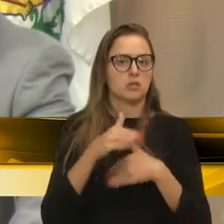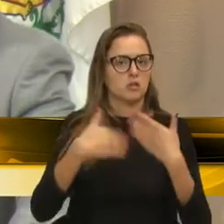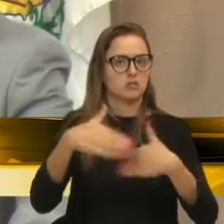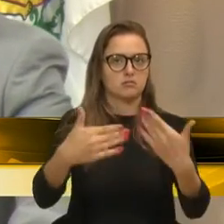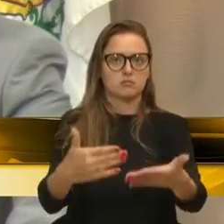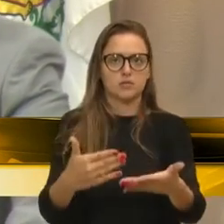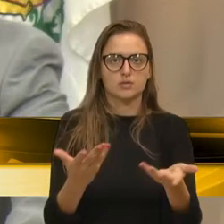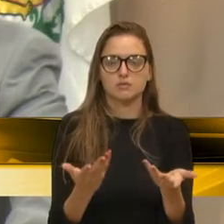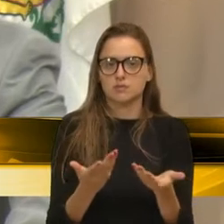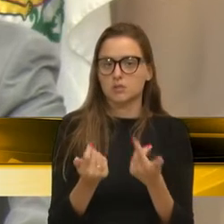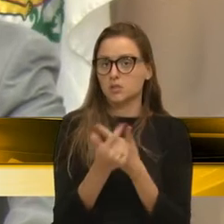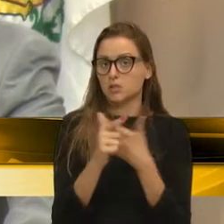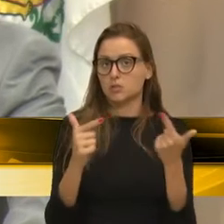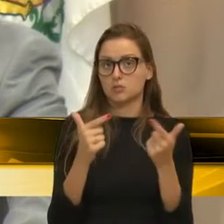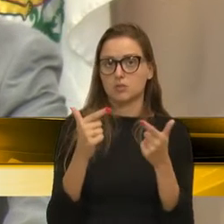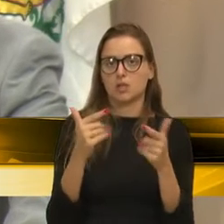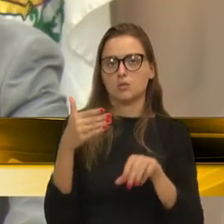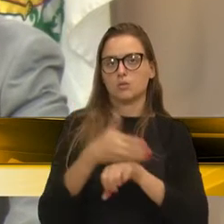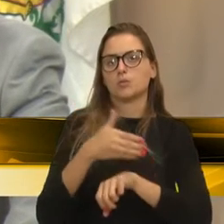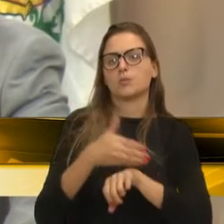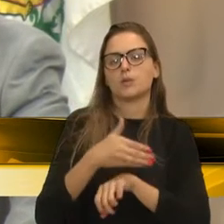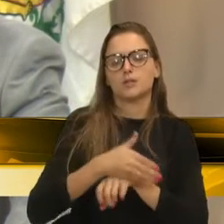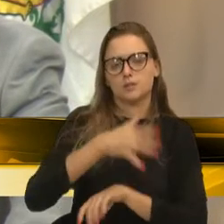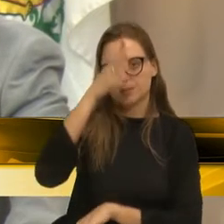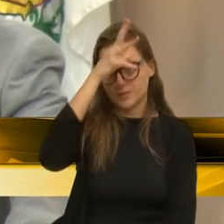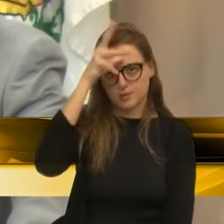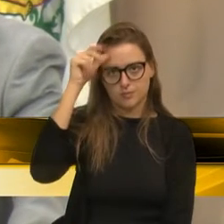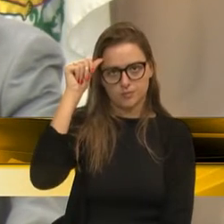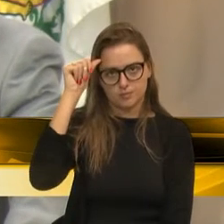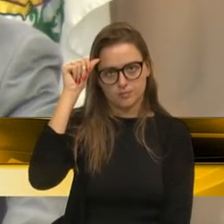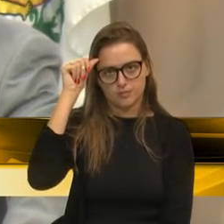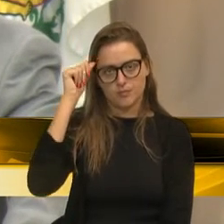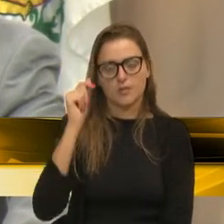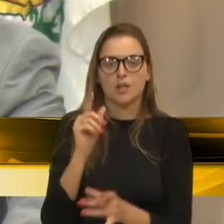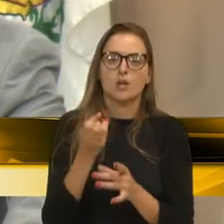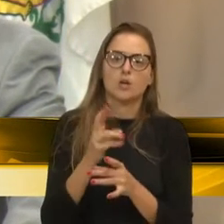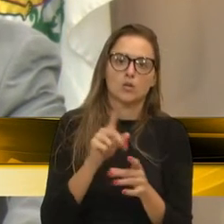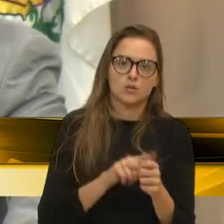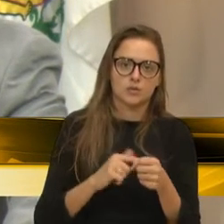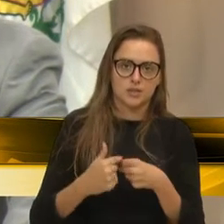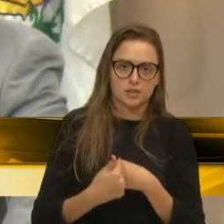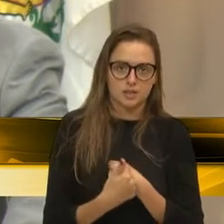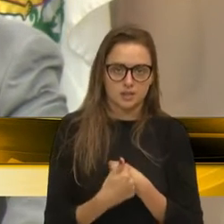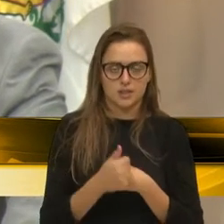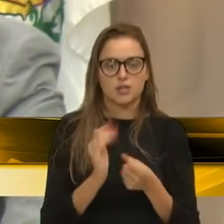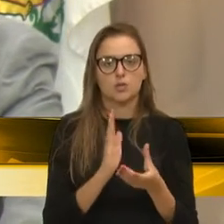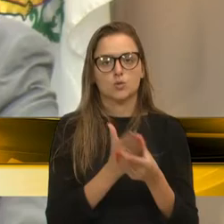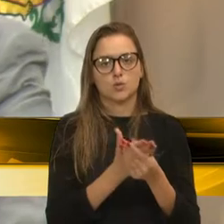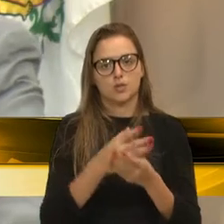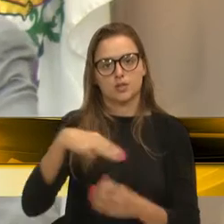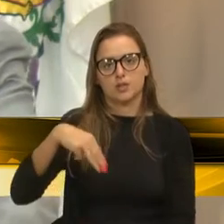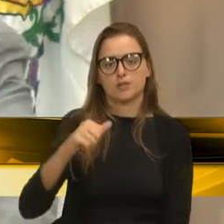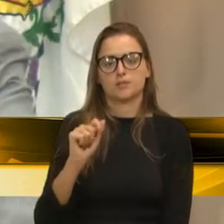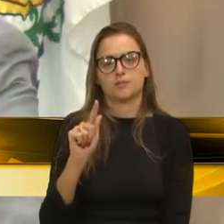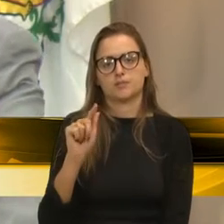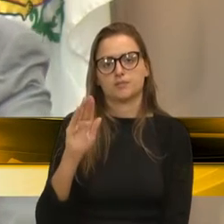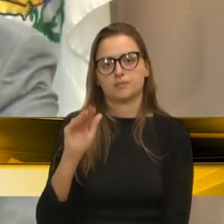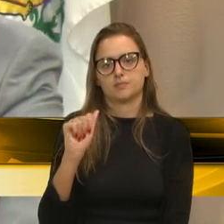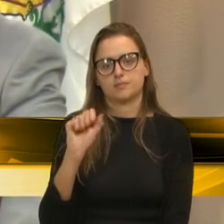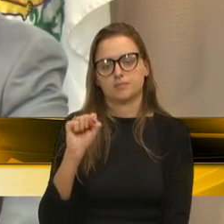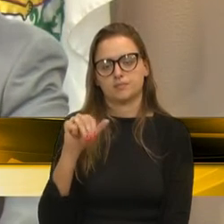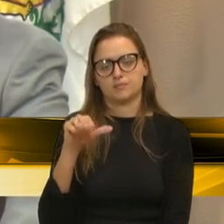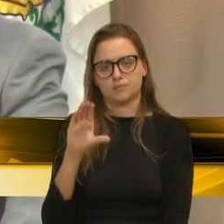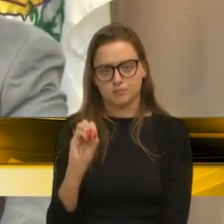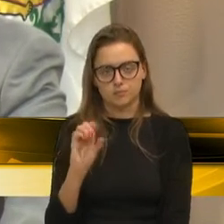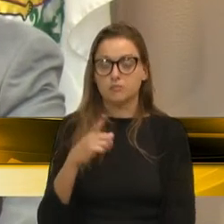andando, e não tendo a inclusão da prefeitura, da cidade, no processo do caso Manha Bosco. Então, tenho